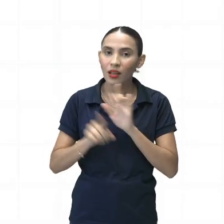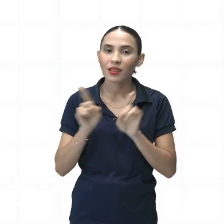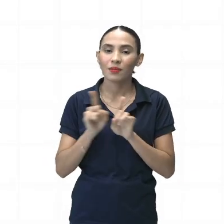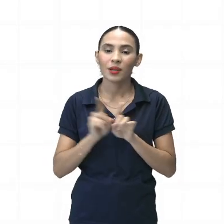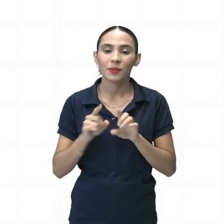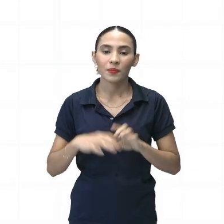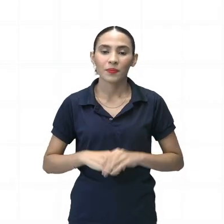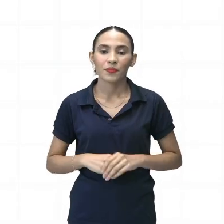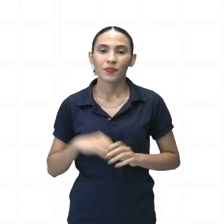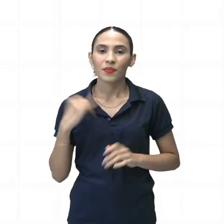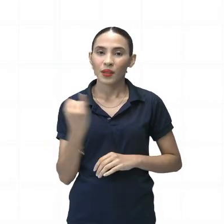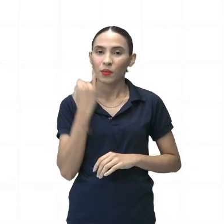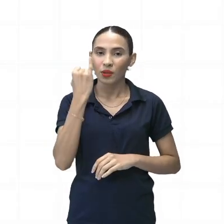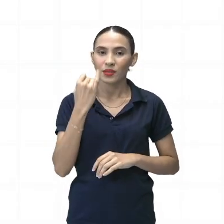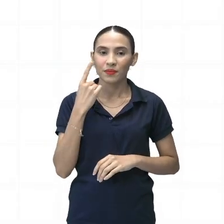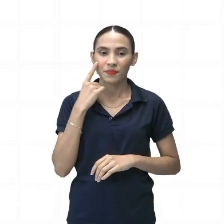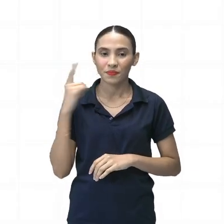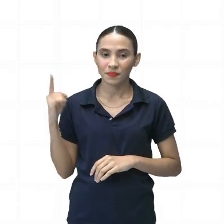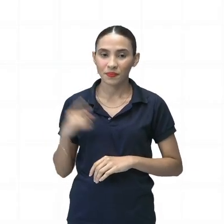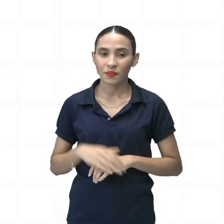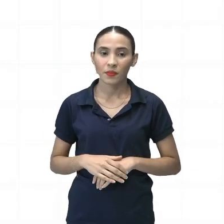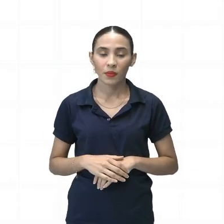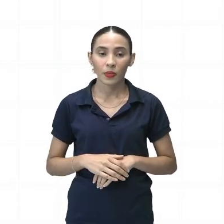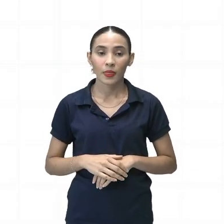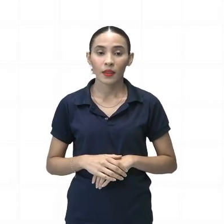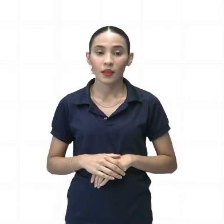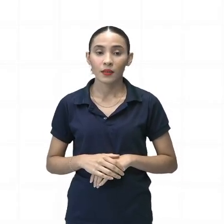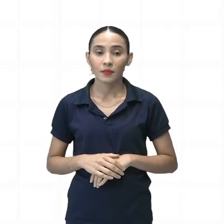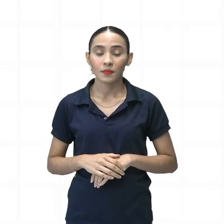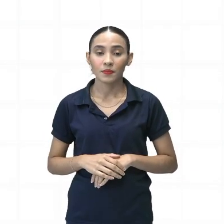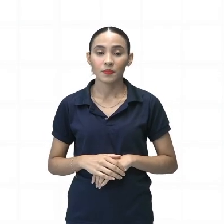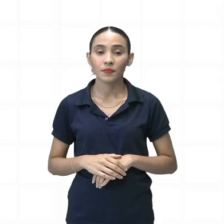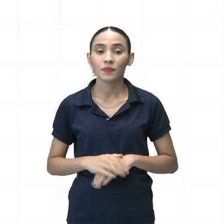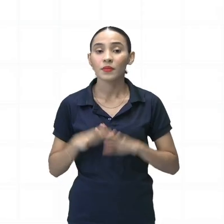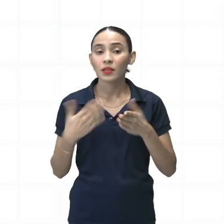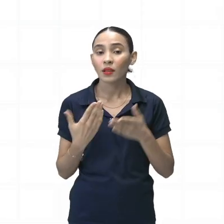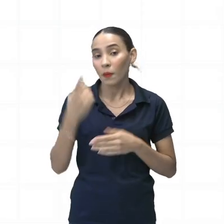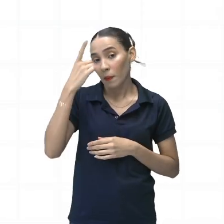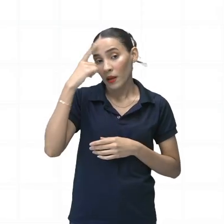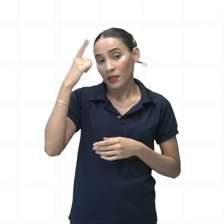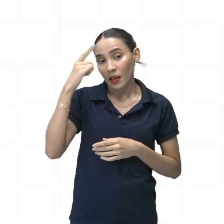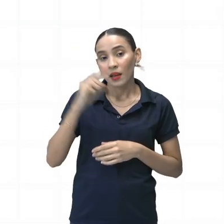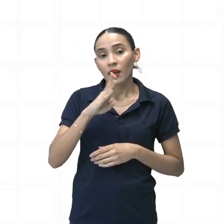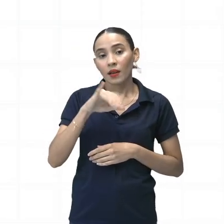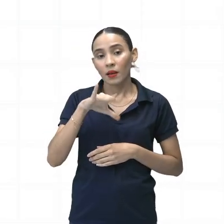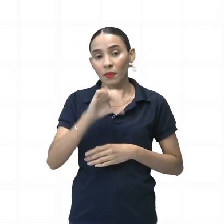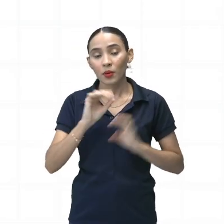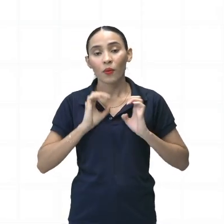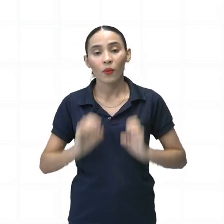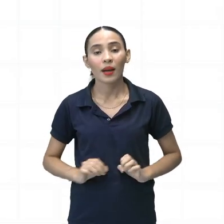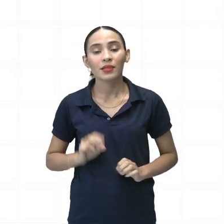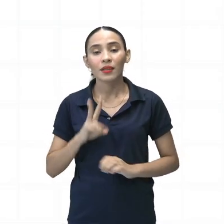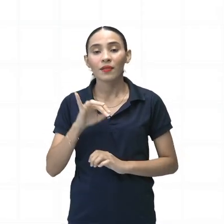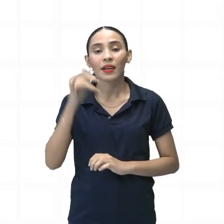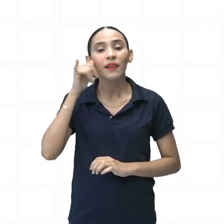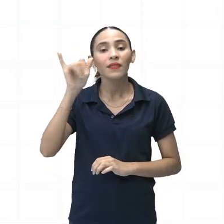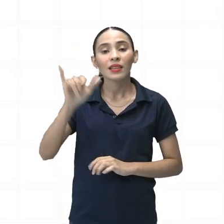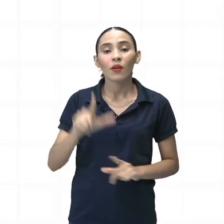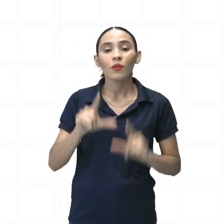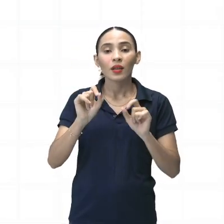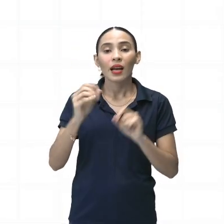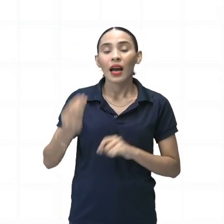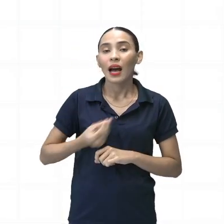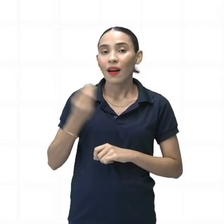afetada ou que alguns tipos de vida sejam considerados inferiores a outros. Também os elementos que ela